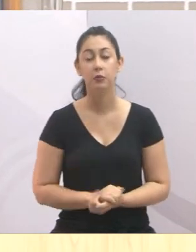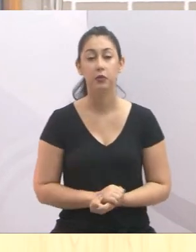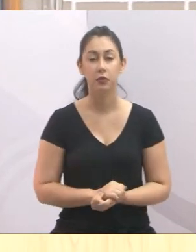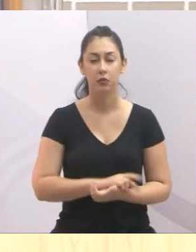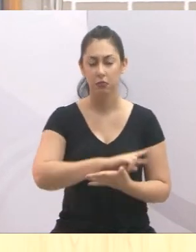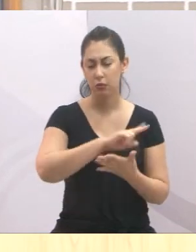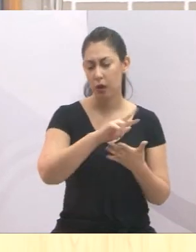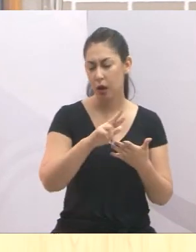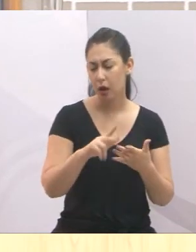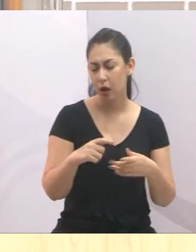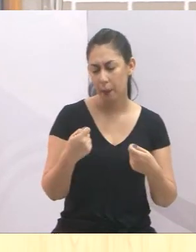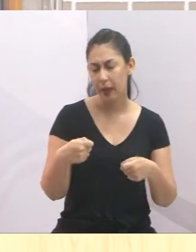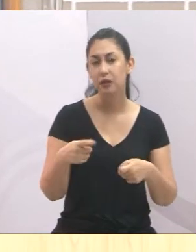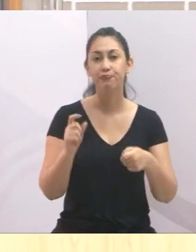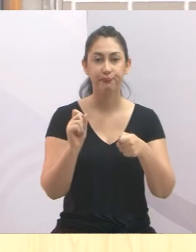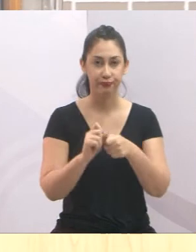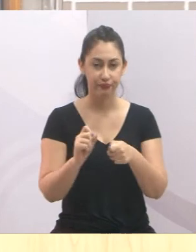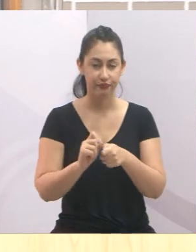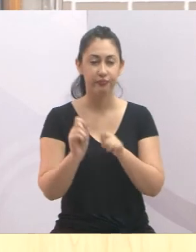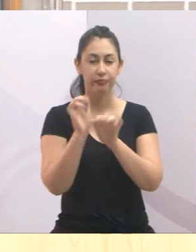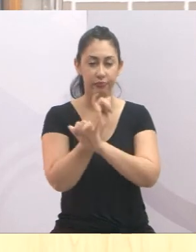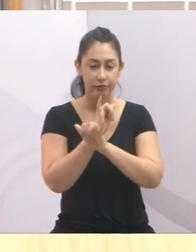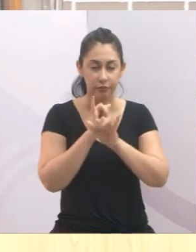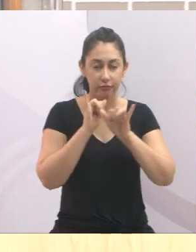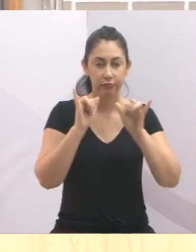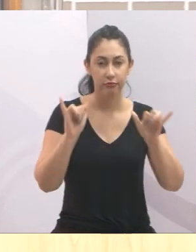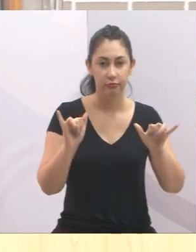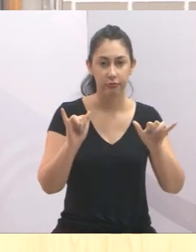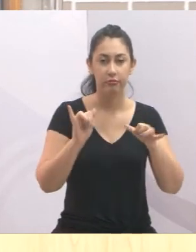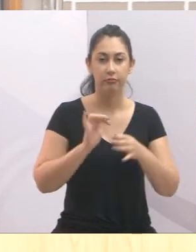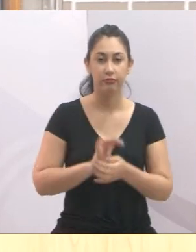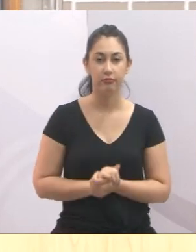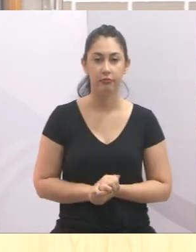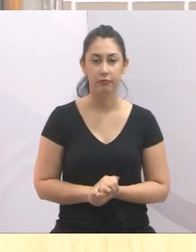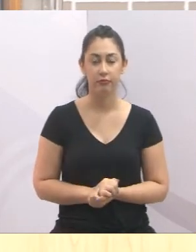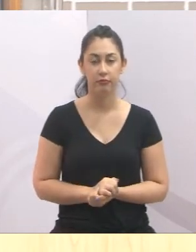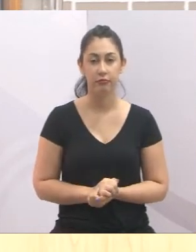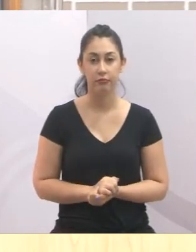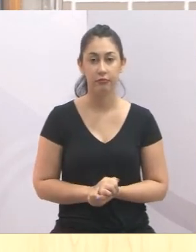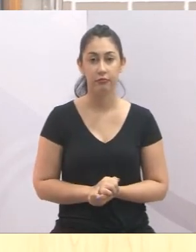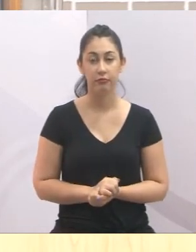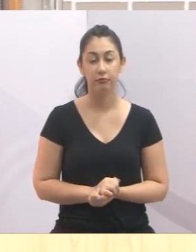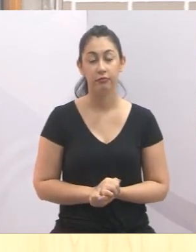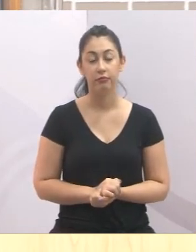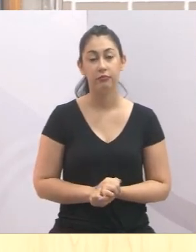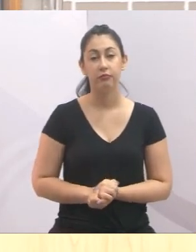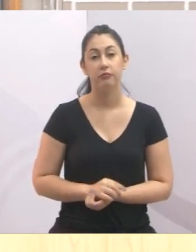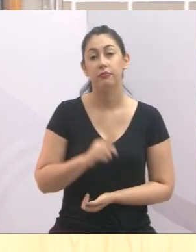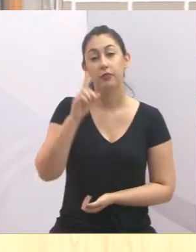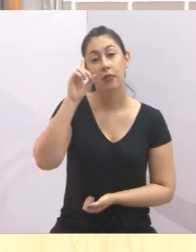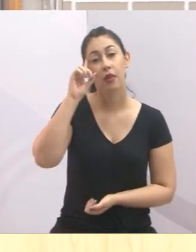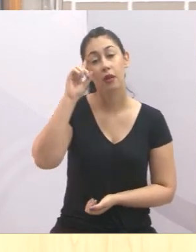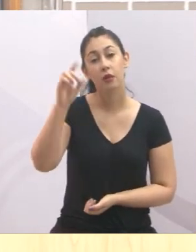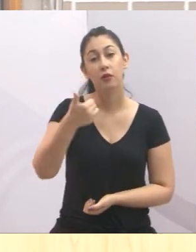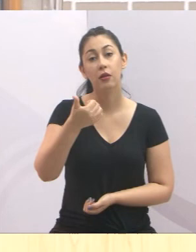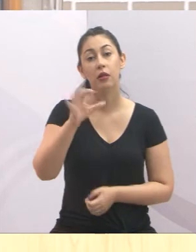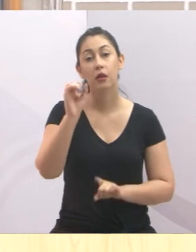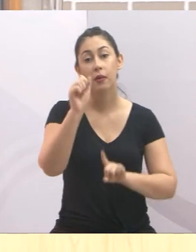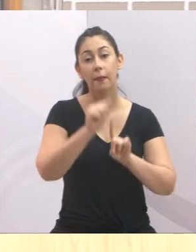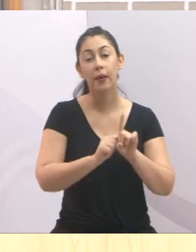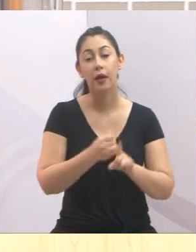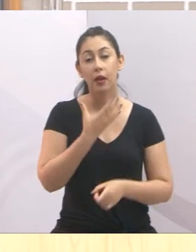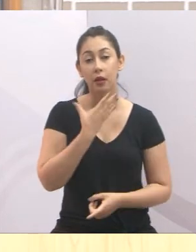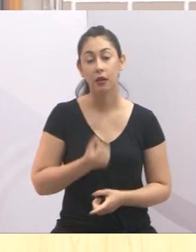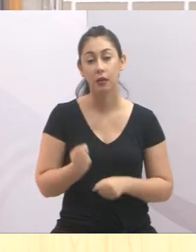as providências habituais para a divulgação da presente manifestação. Sala das Sessões, 10 de dezembro